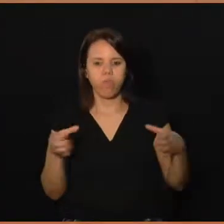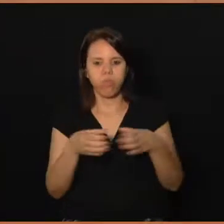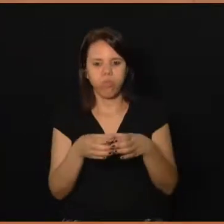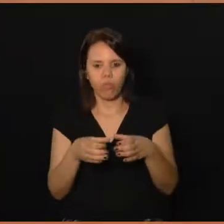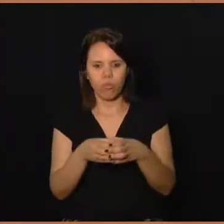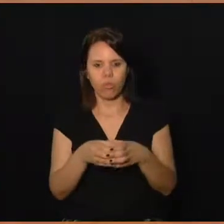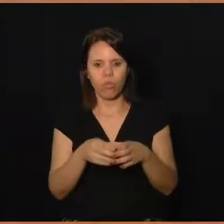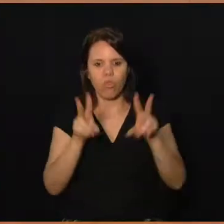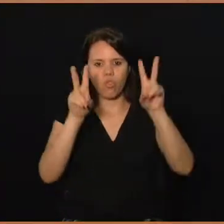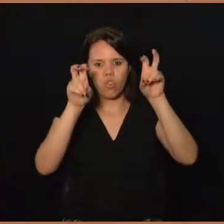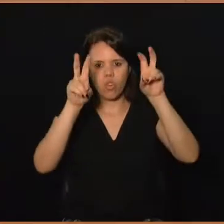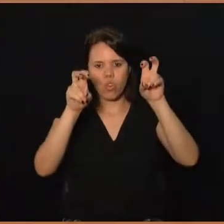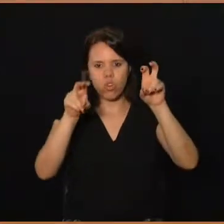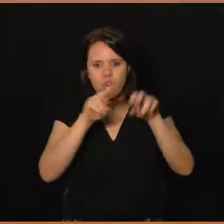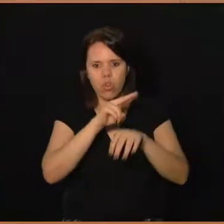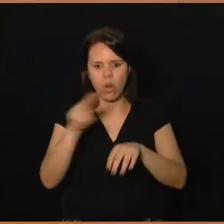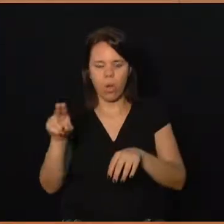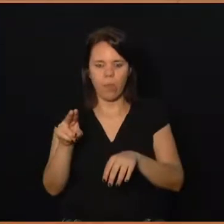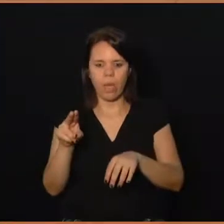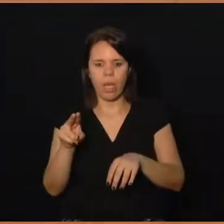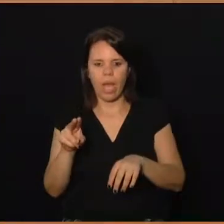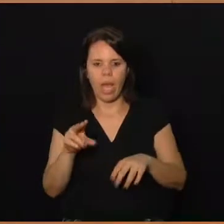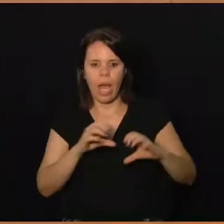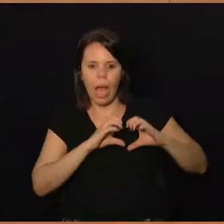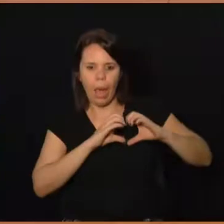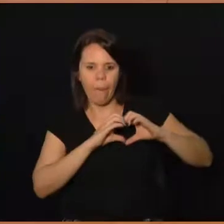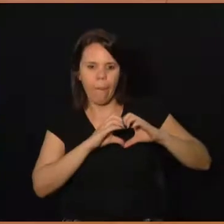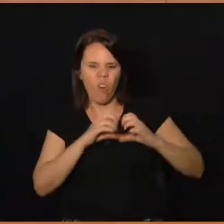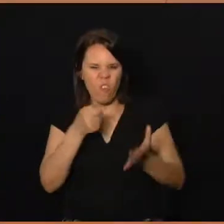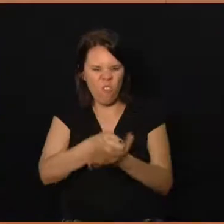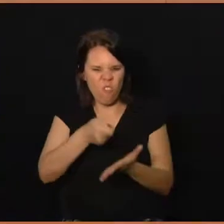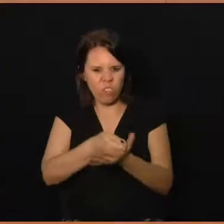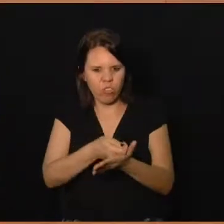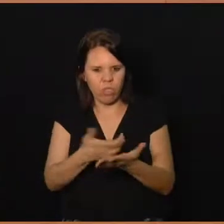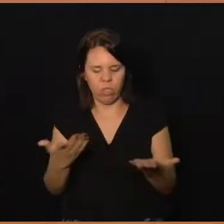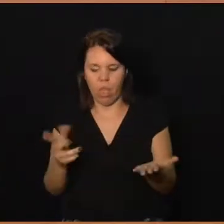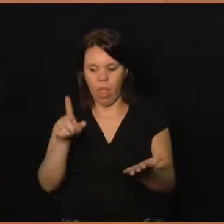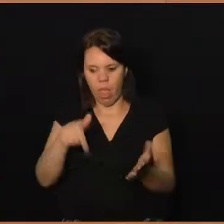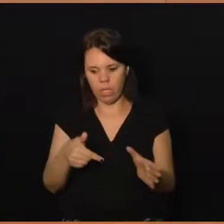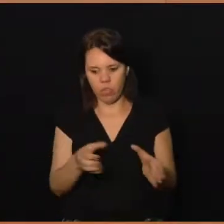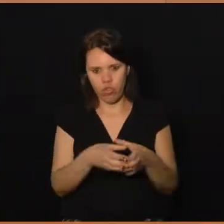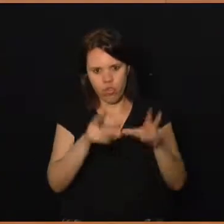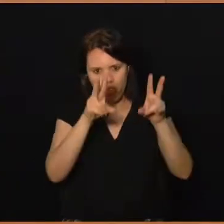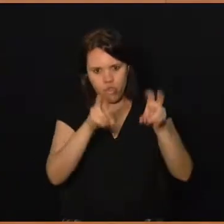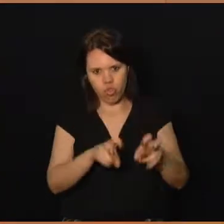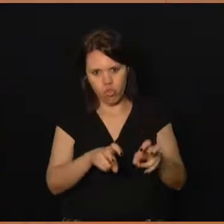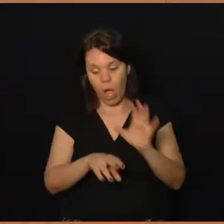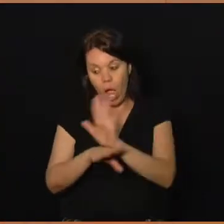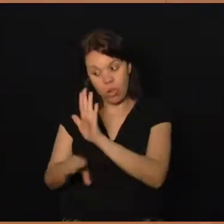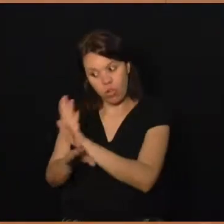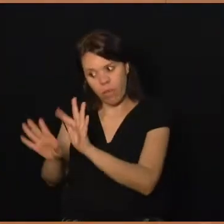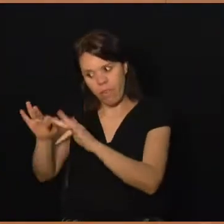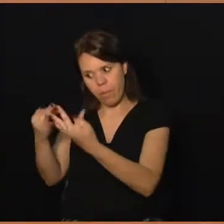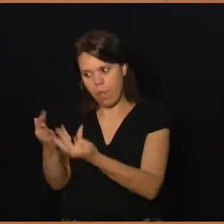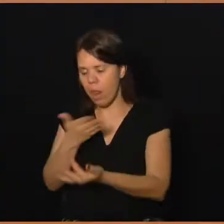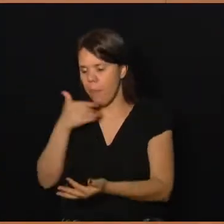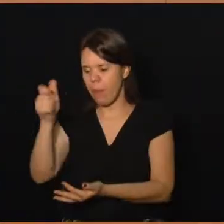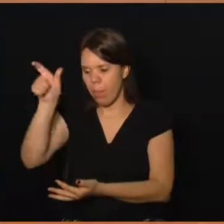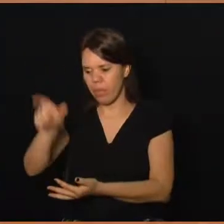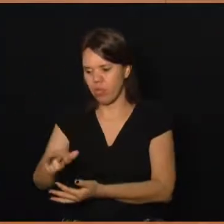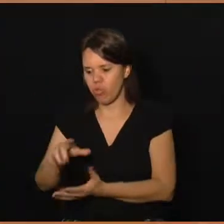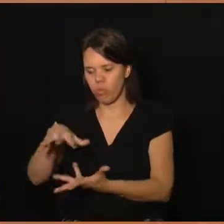Exigente, que foi o grupo que organizou minha família e graças a Deus essa pessoa se recuperou e é a melhor pessoa do